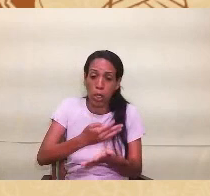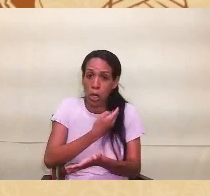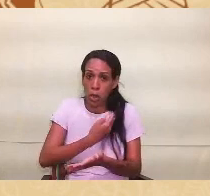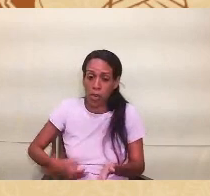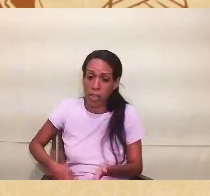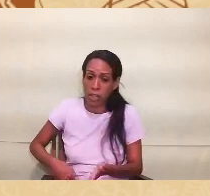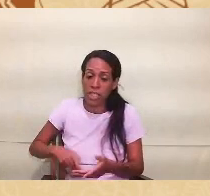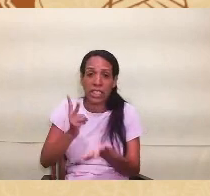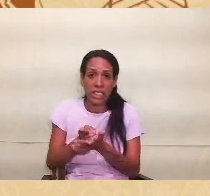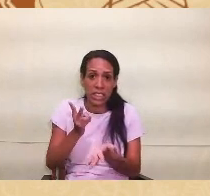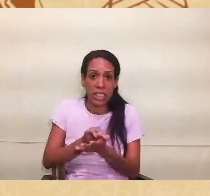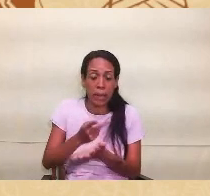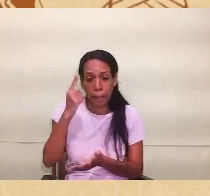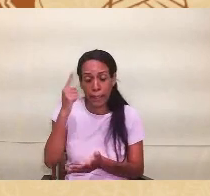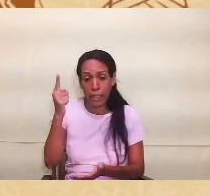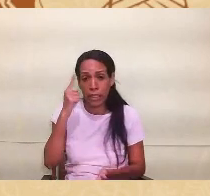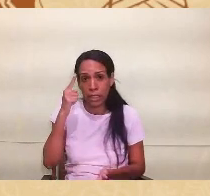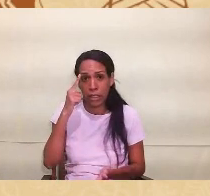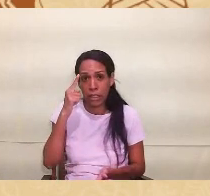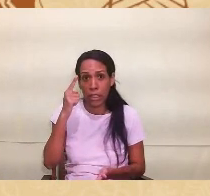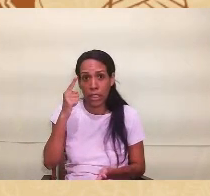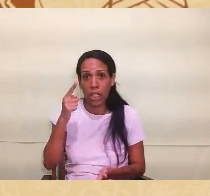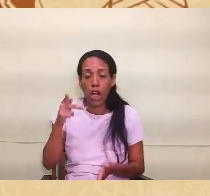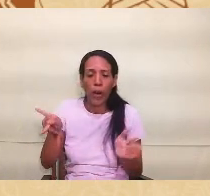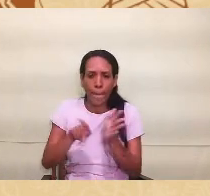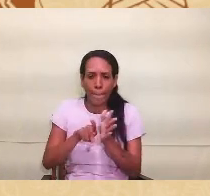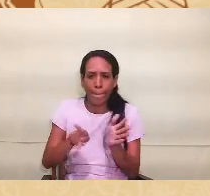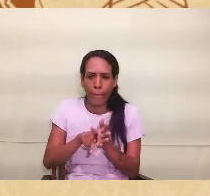sempre pensando na autonomia, né?